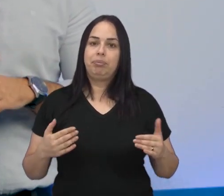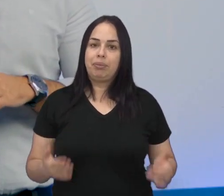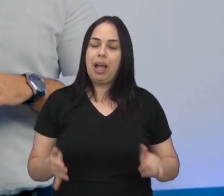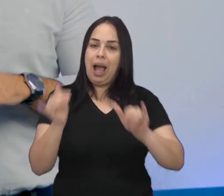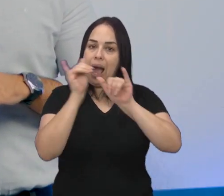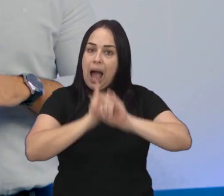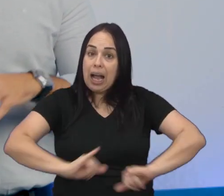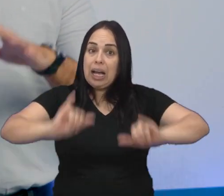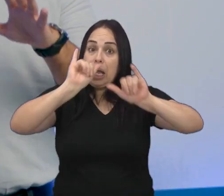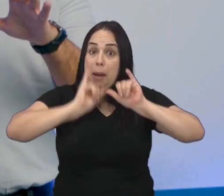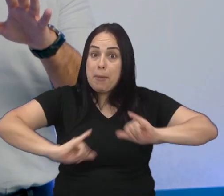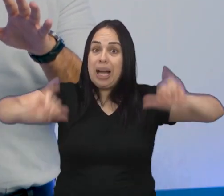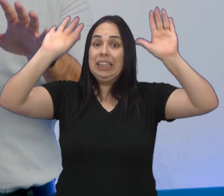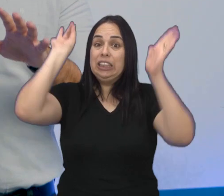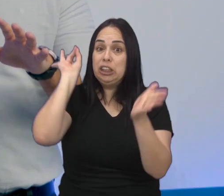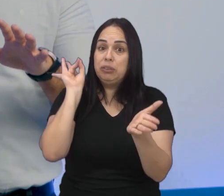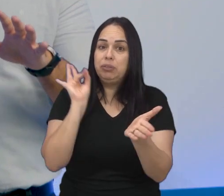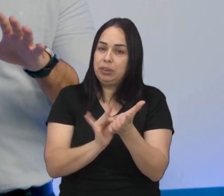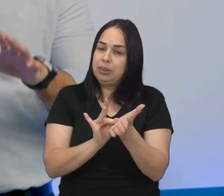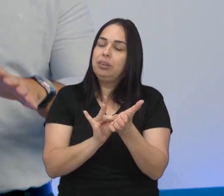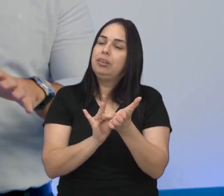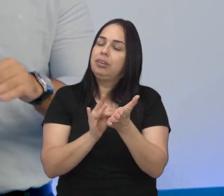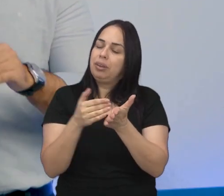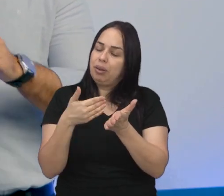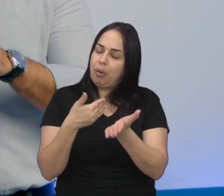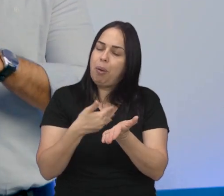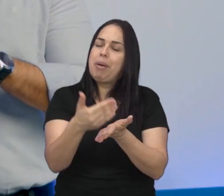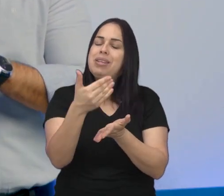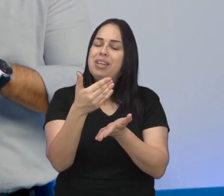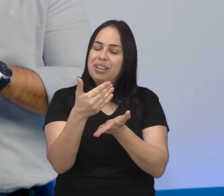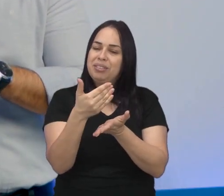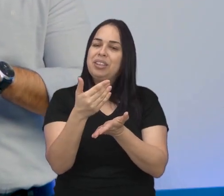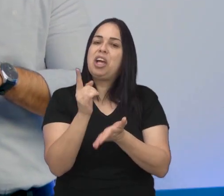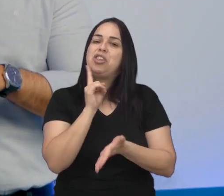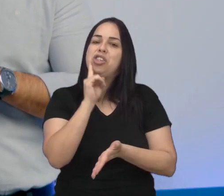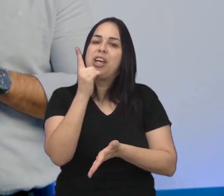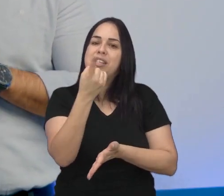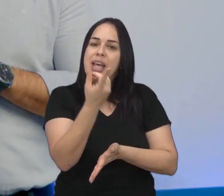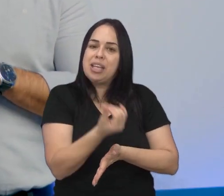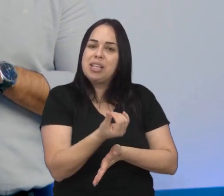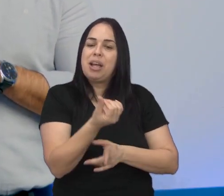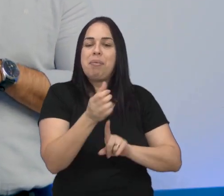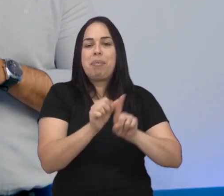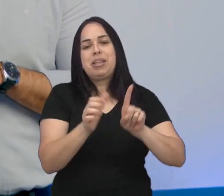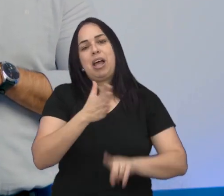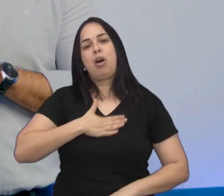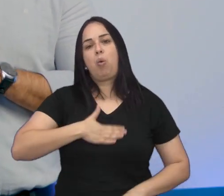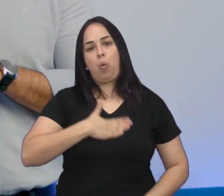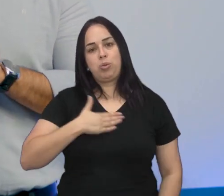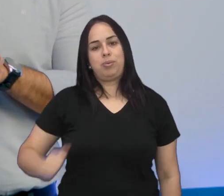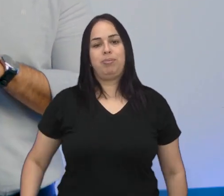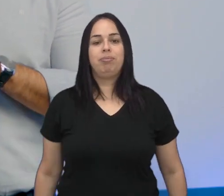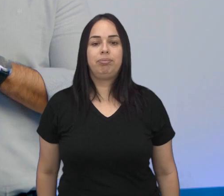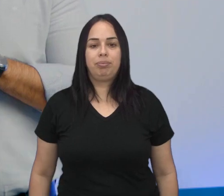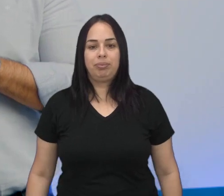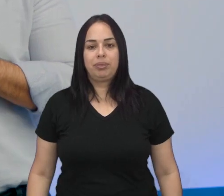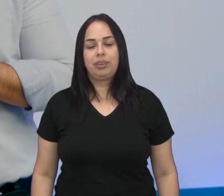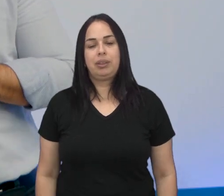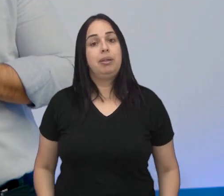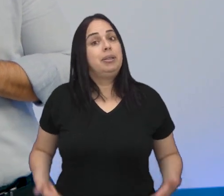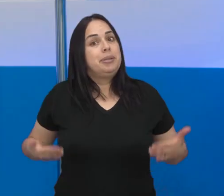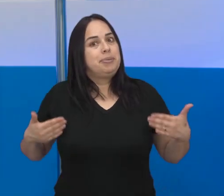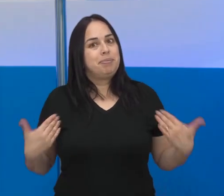e também para a Câmara. A campanha eleitoral, de fato, está um pouquinho mais longe, mas começa a partir do dia 16 de